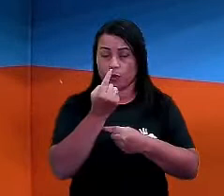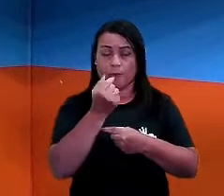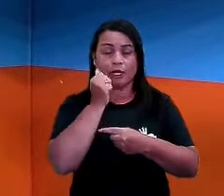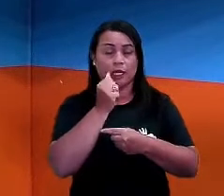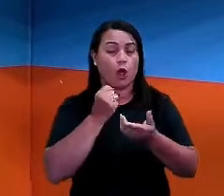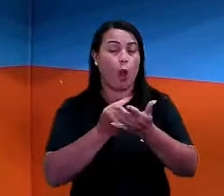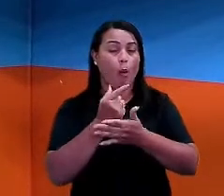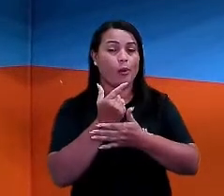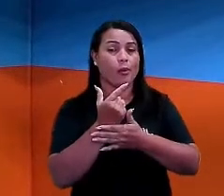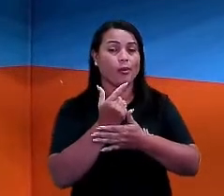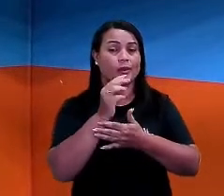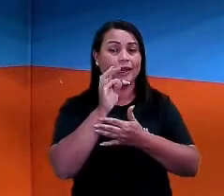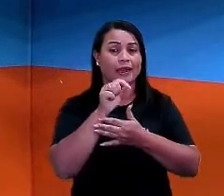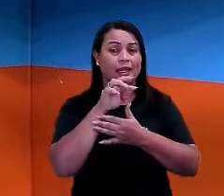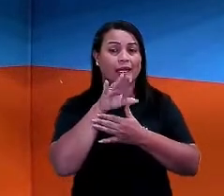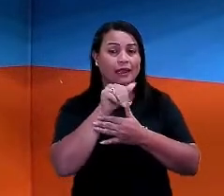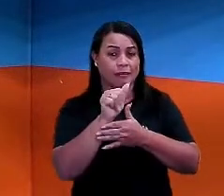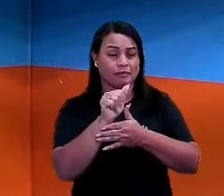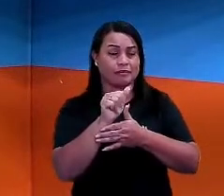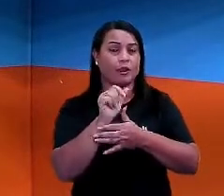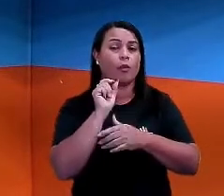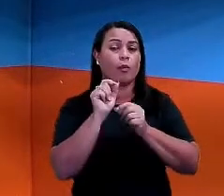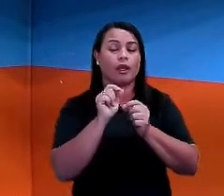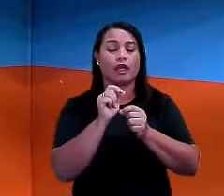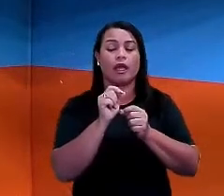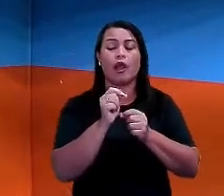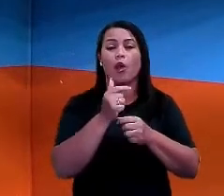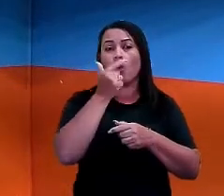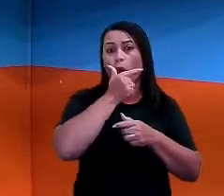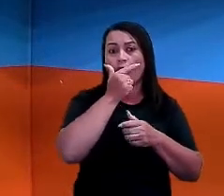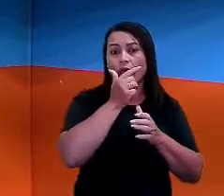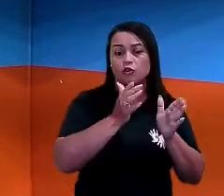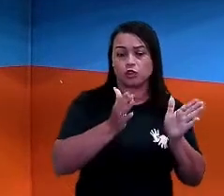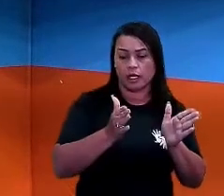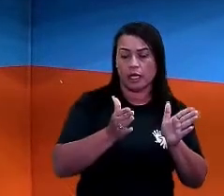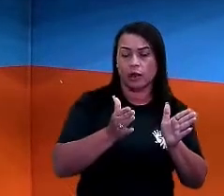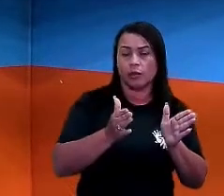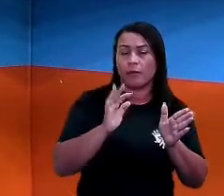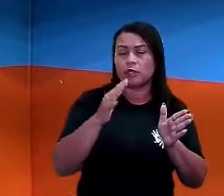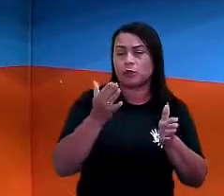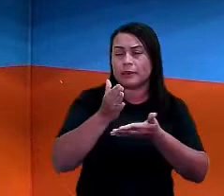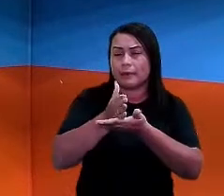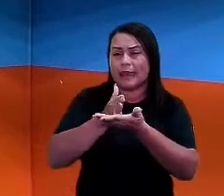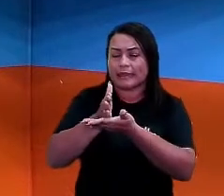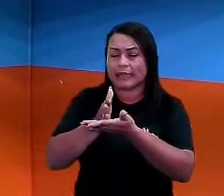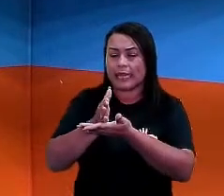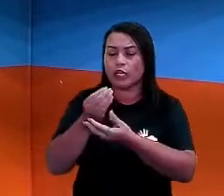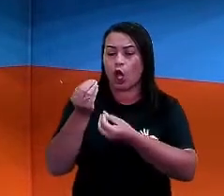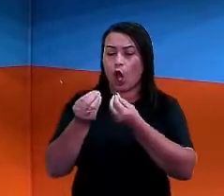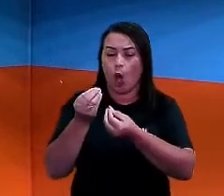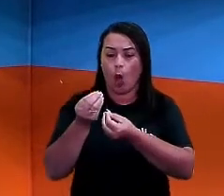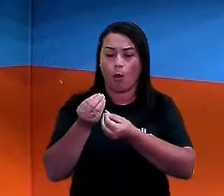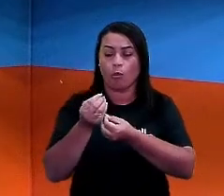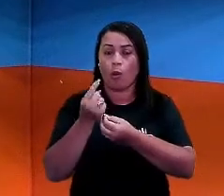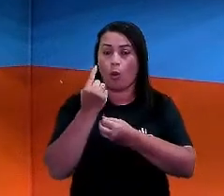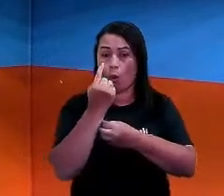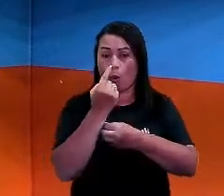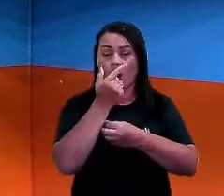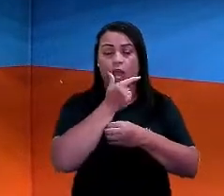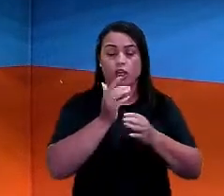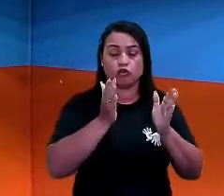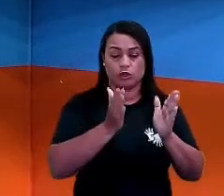inteiro e mais a metade de outro queijo do mesmo tipo. E como é que a gente indica isso? Ela comprou um